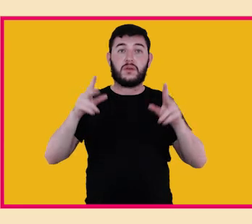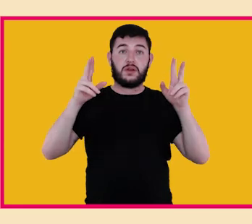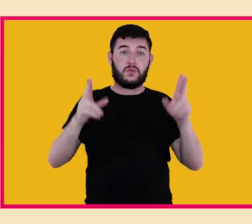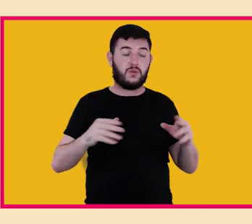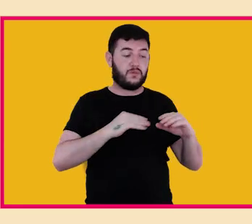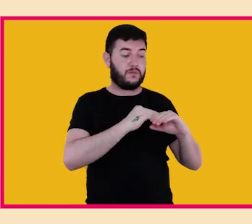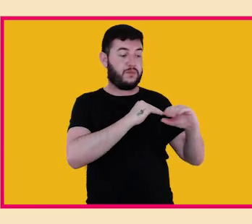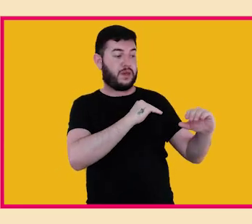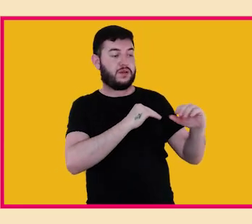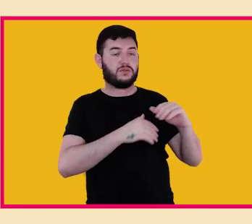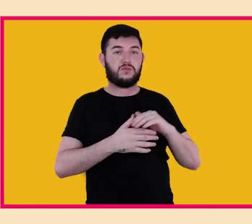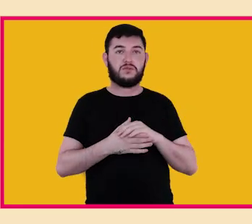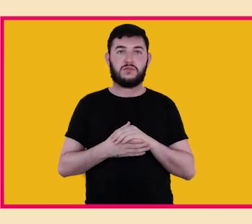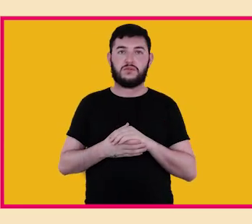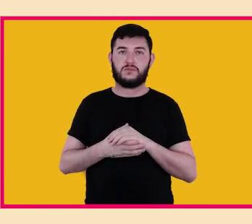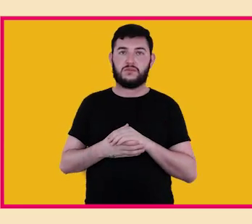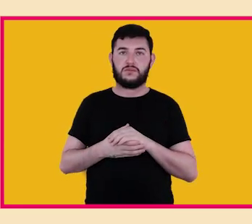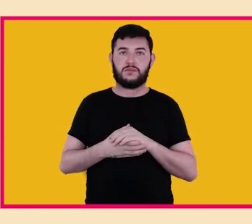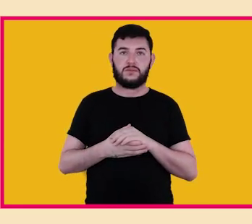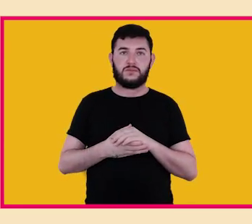pisos,